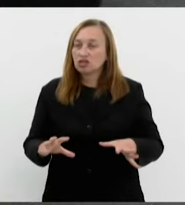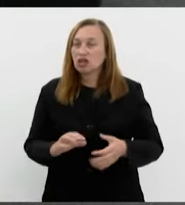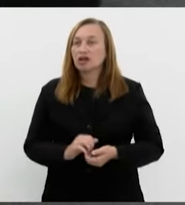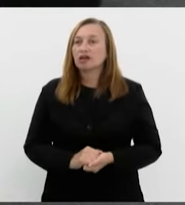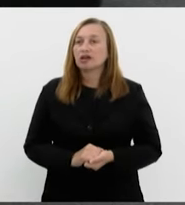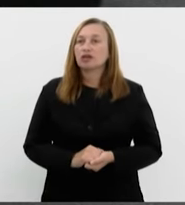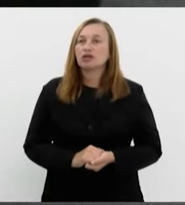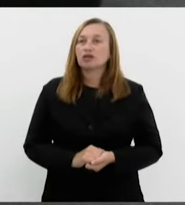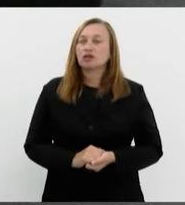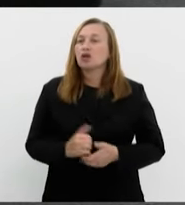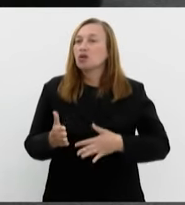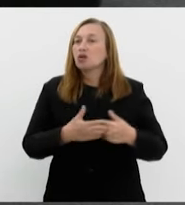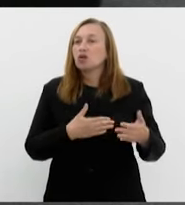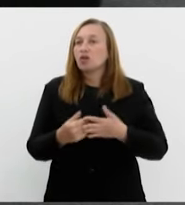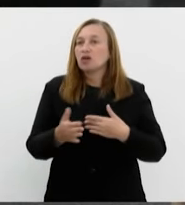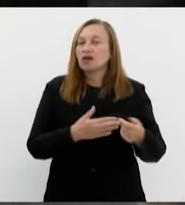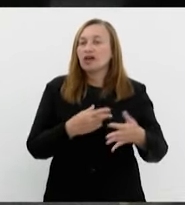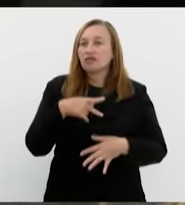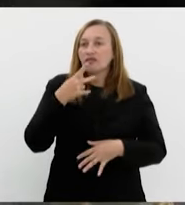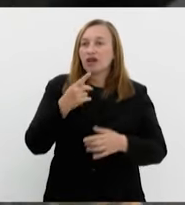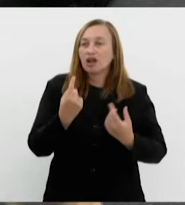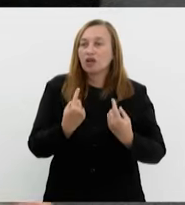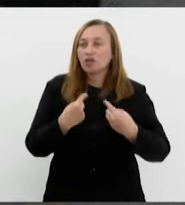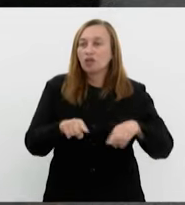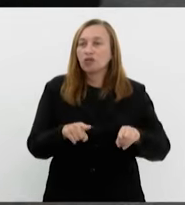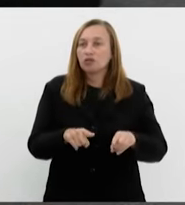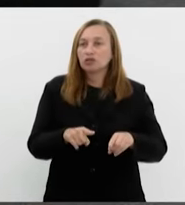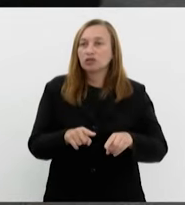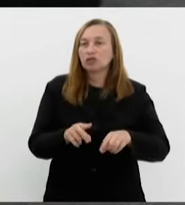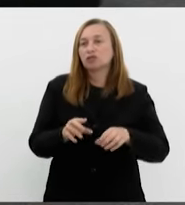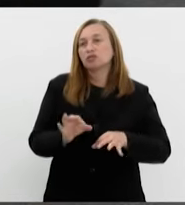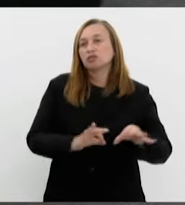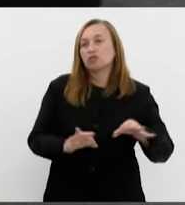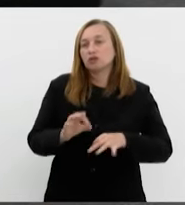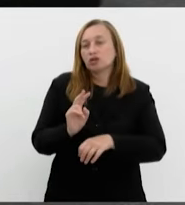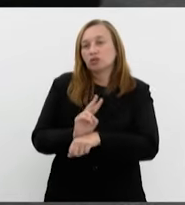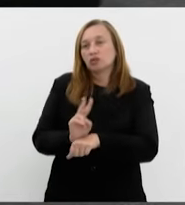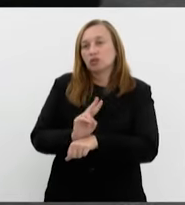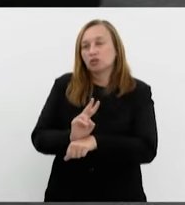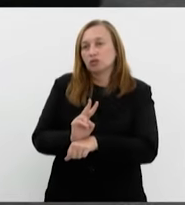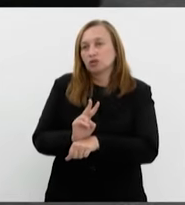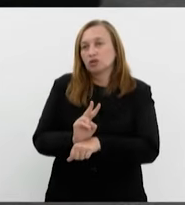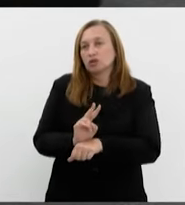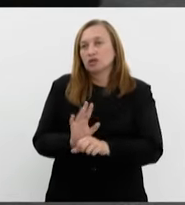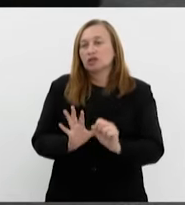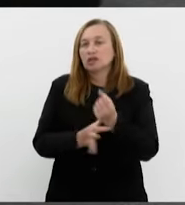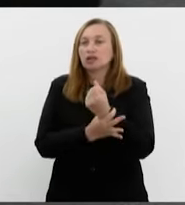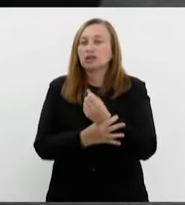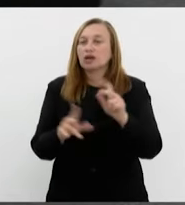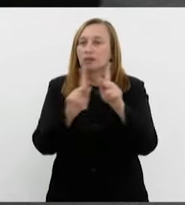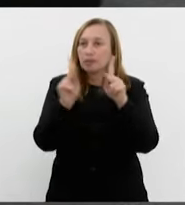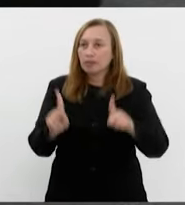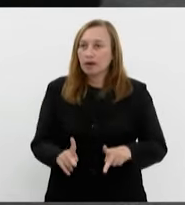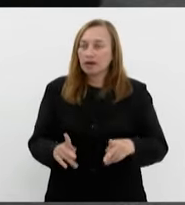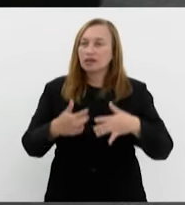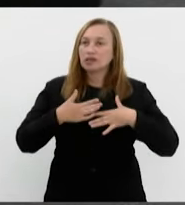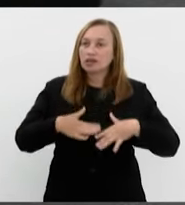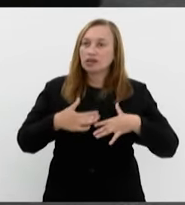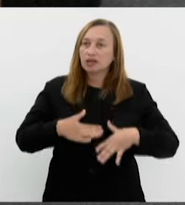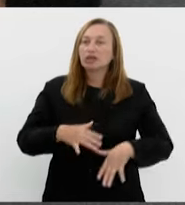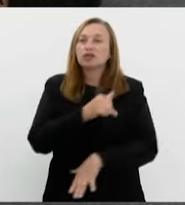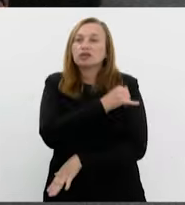levante qualquer palavra contra um programa eficiente e que leva paz e tranquilidade nesse Rio de Janeiro